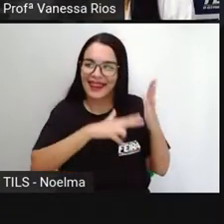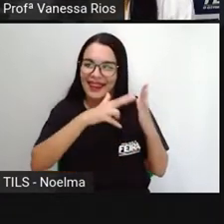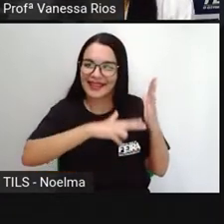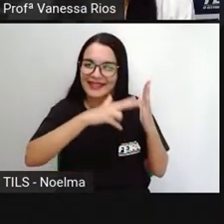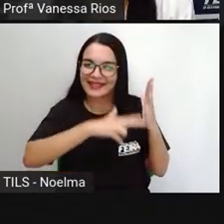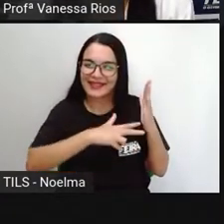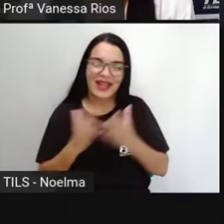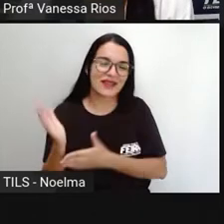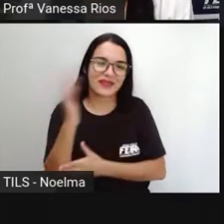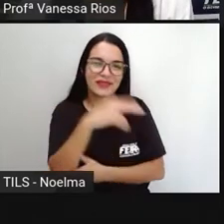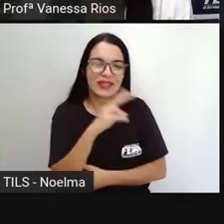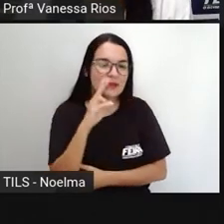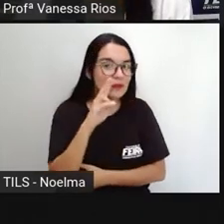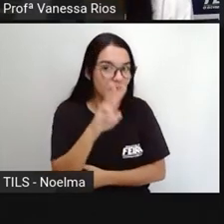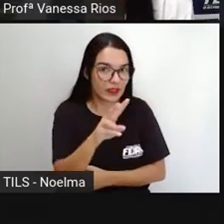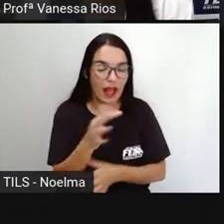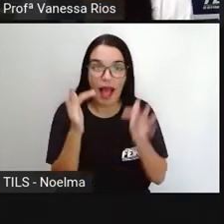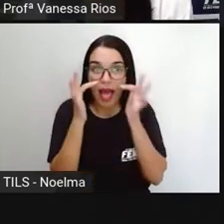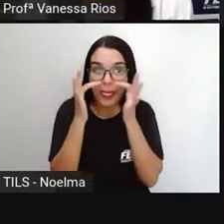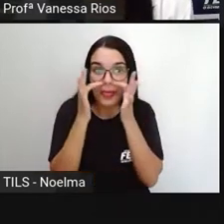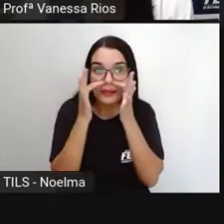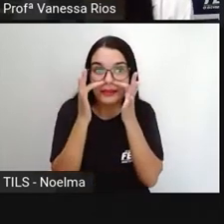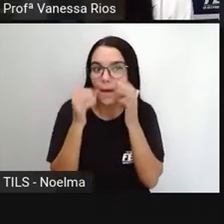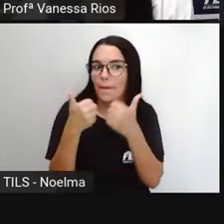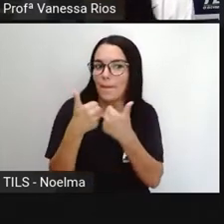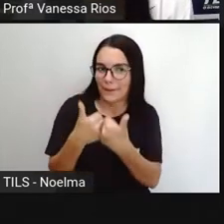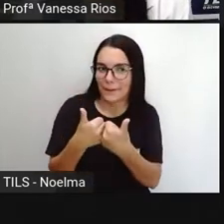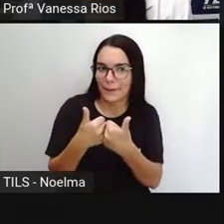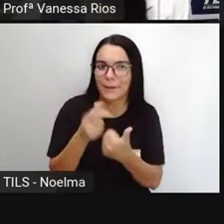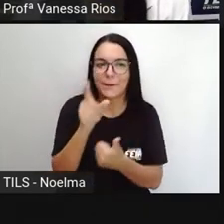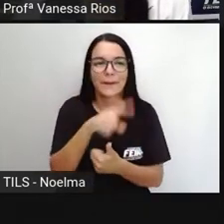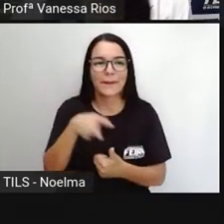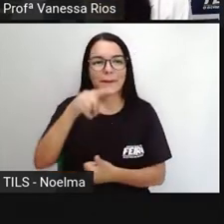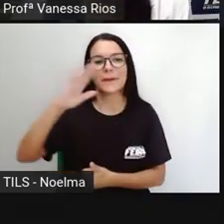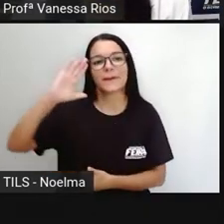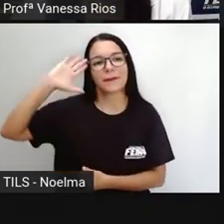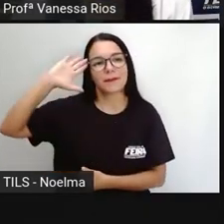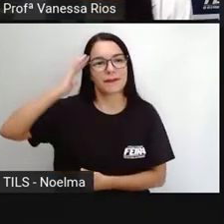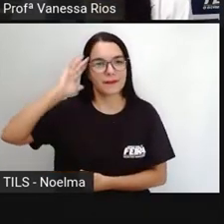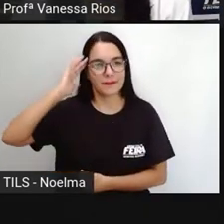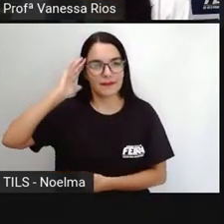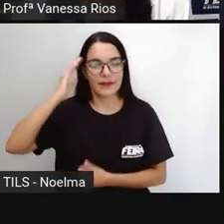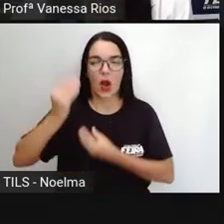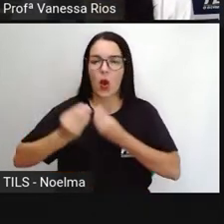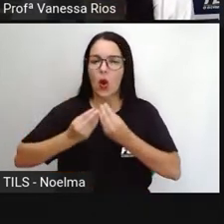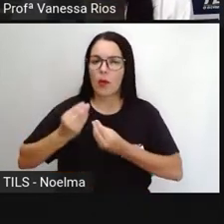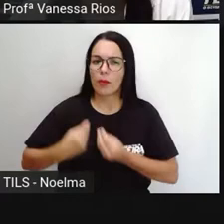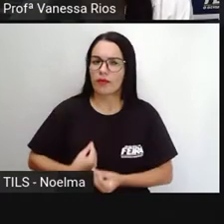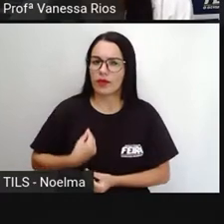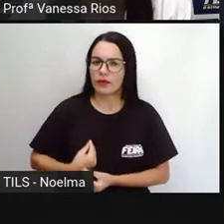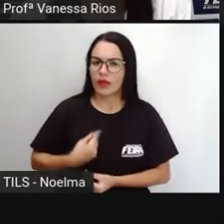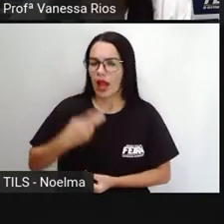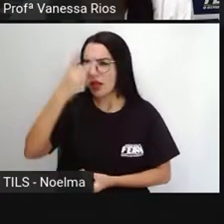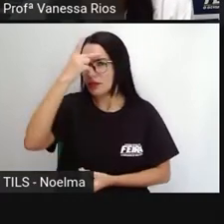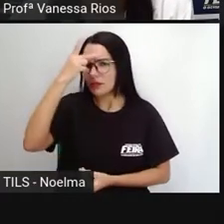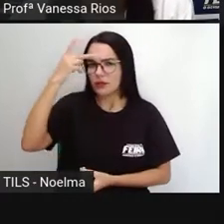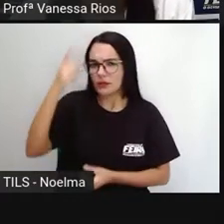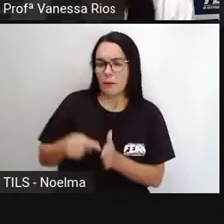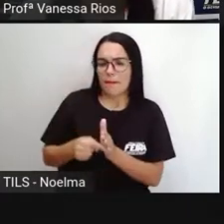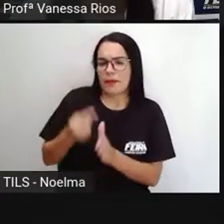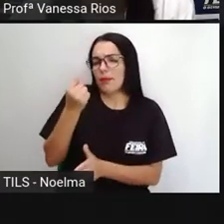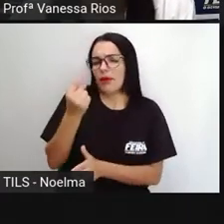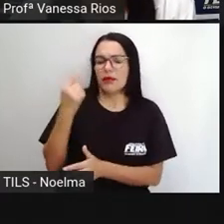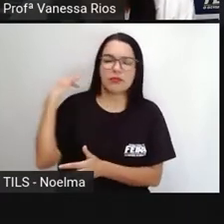lá, acompanhe o vídeo com bastante atenção para entendermos um pouco sobre como viviam aí os primeiros seres